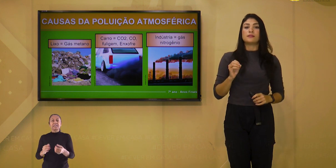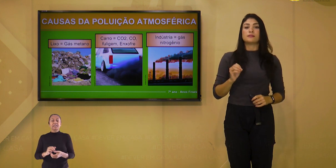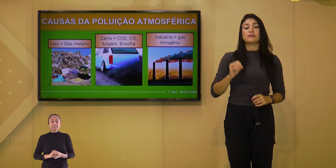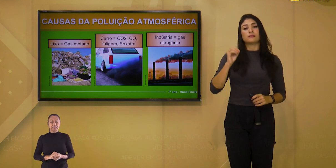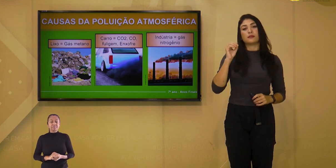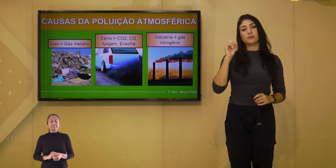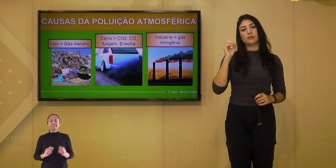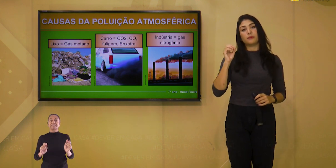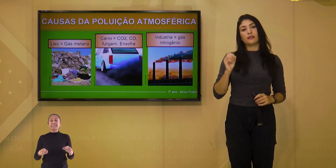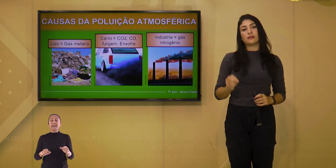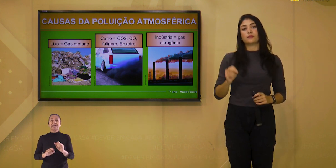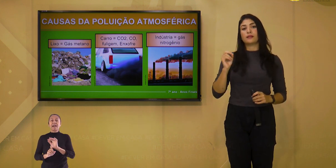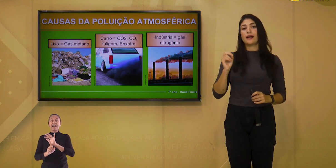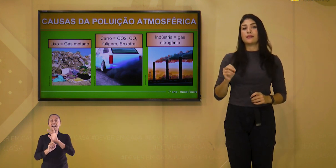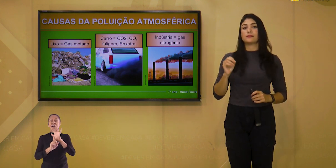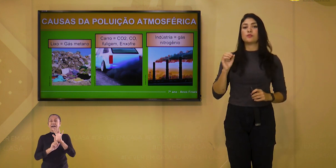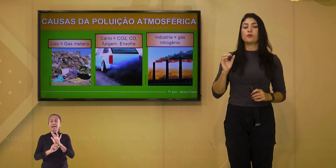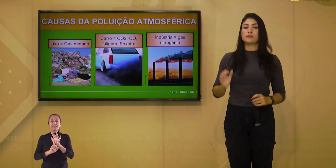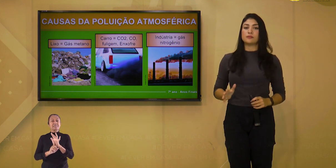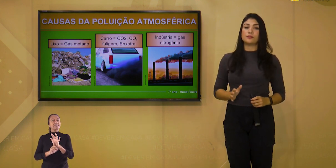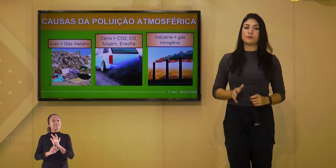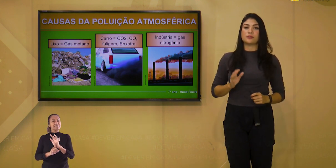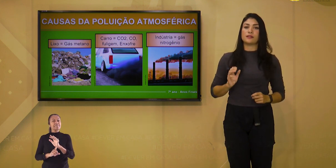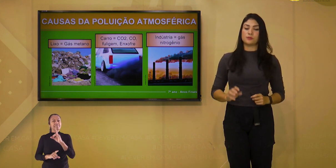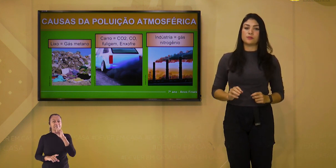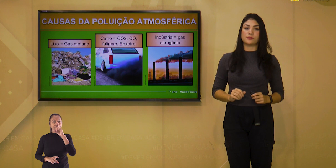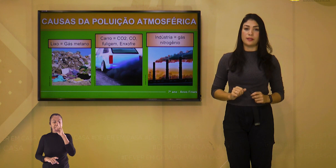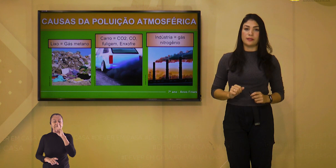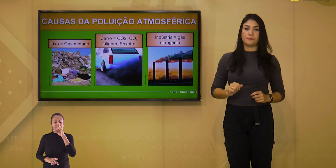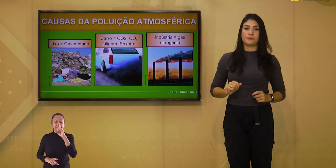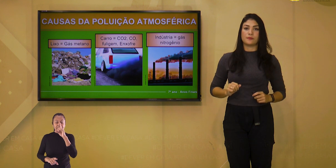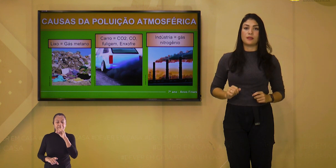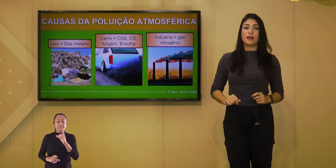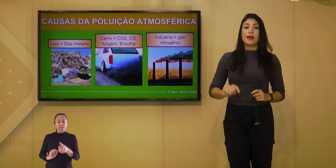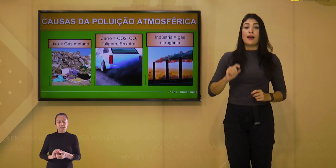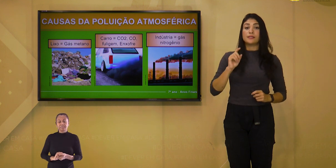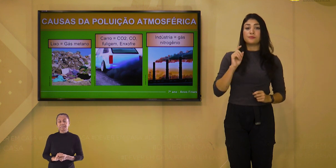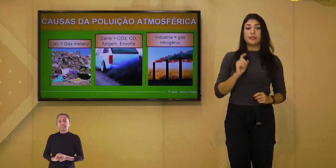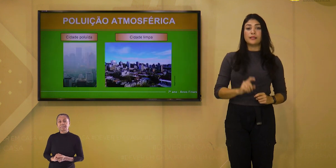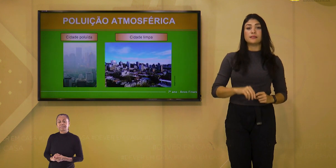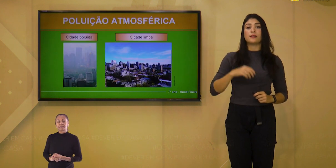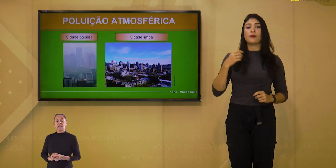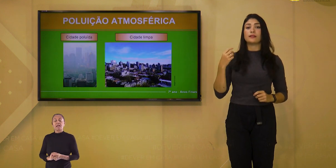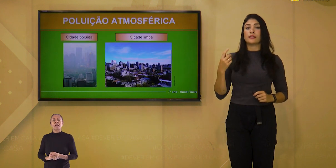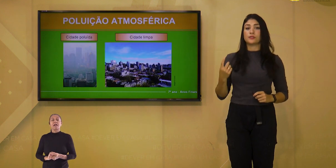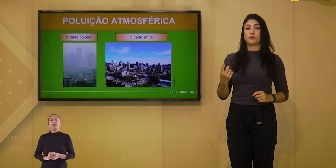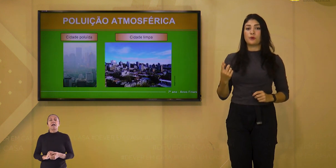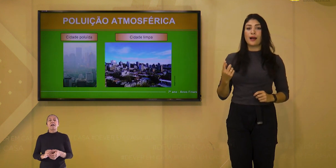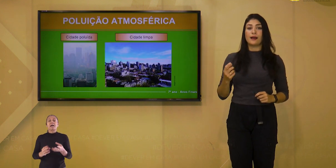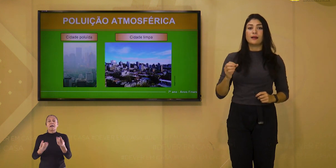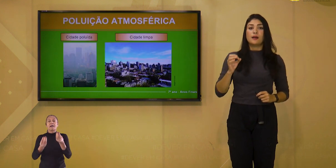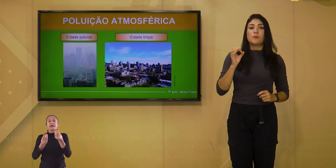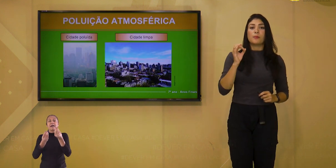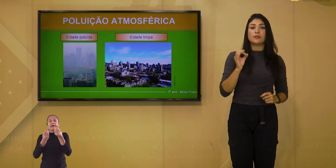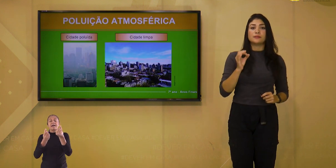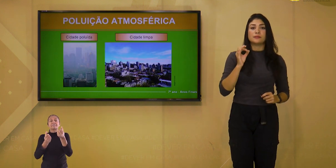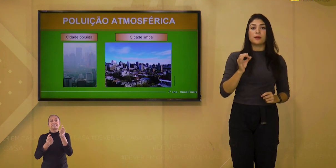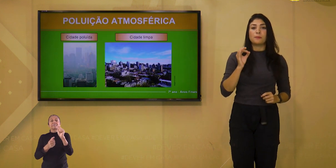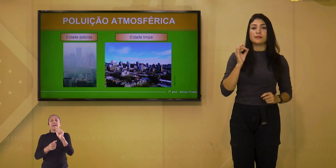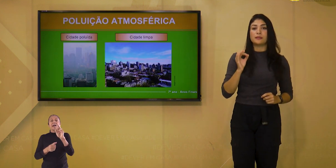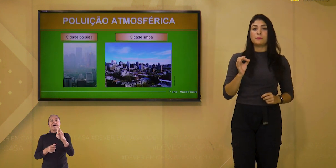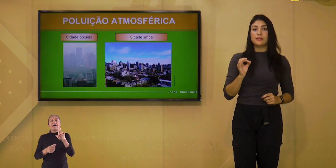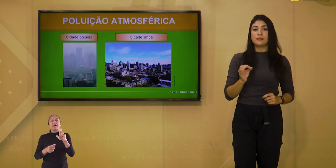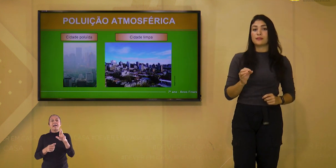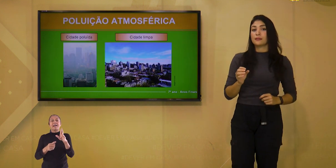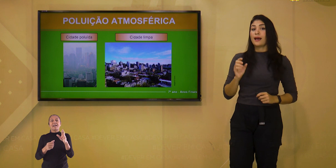nós estamos liberando gases nocivos na atmosfera. A diferença na qualidade do ar pode